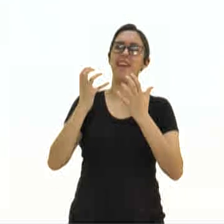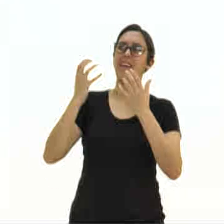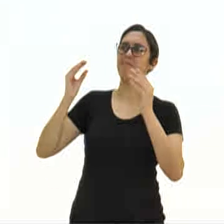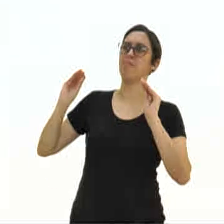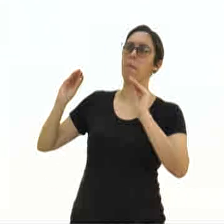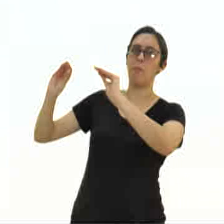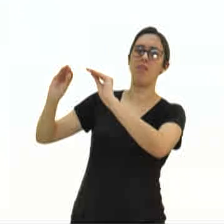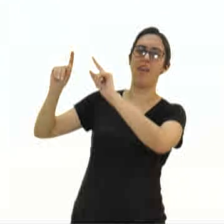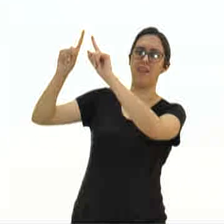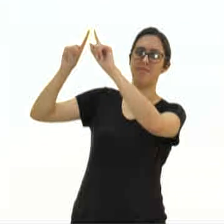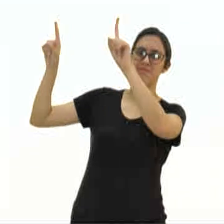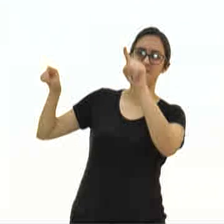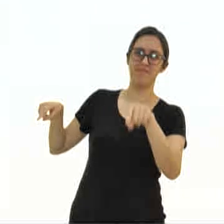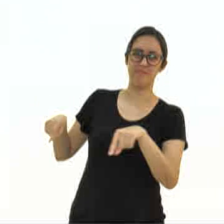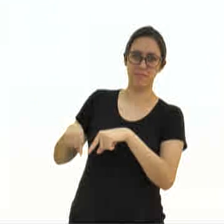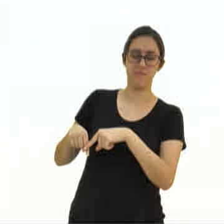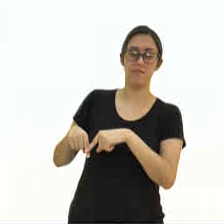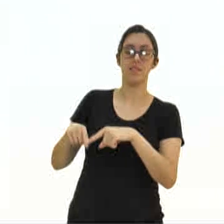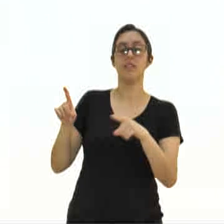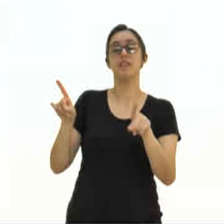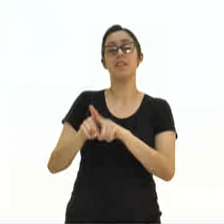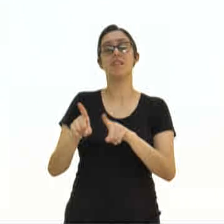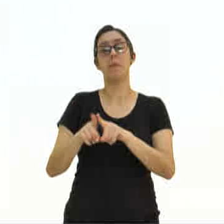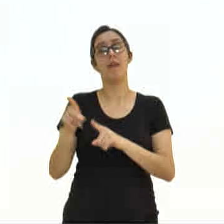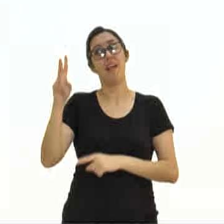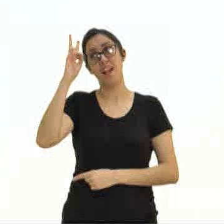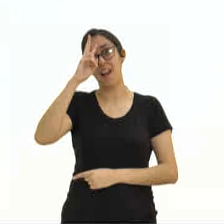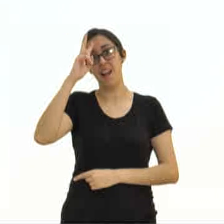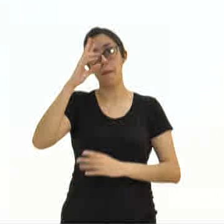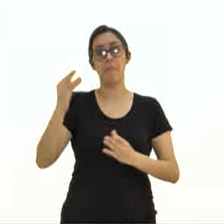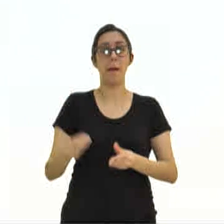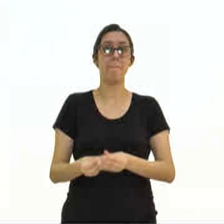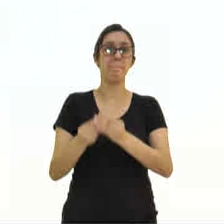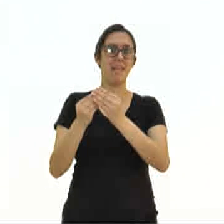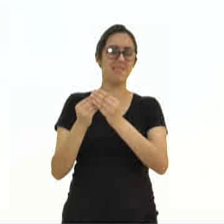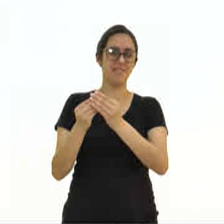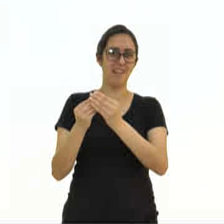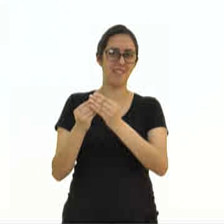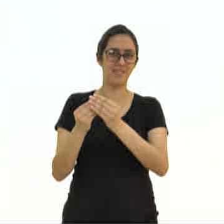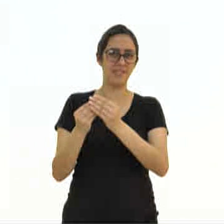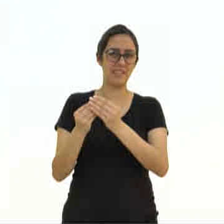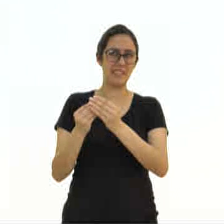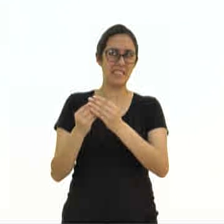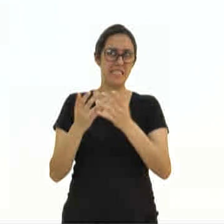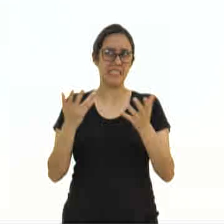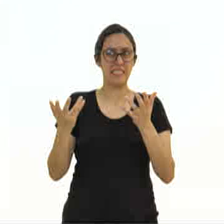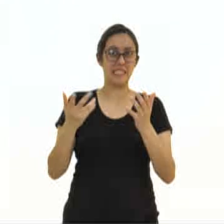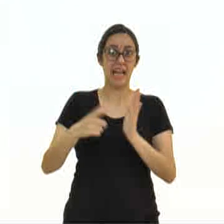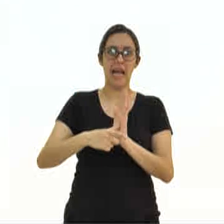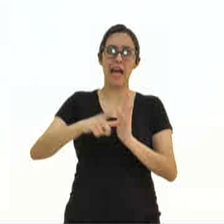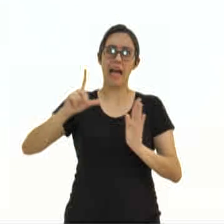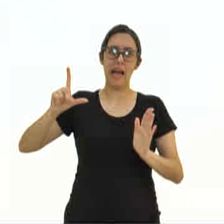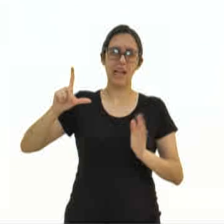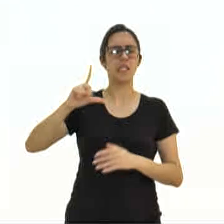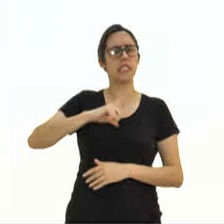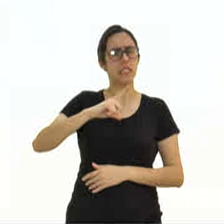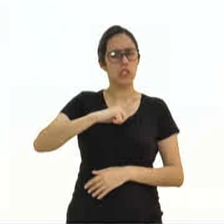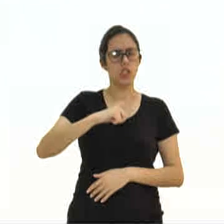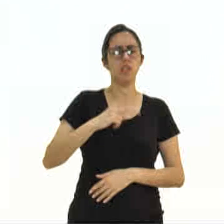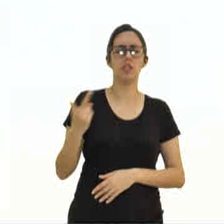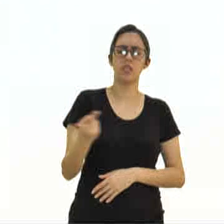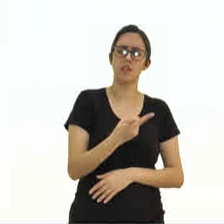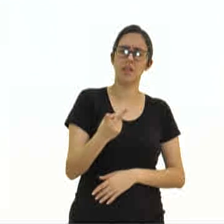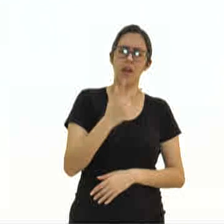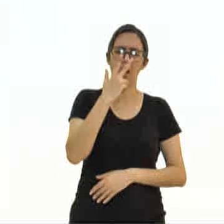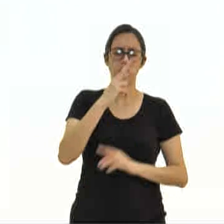isso faz ele lembrar da missa. Ou seja, os dois colocam o pé no chão. Se existia ali um clima meio que de